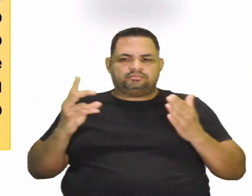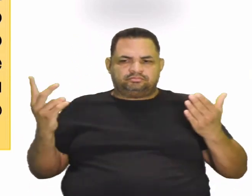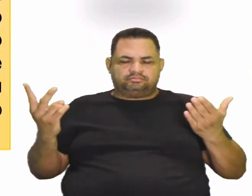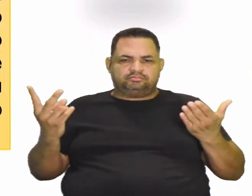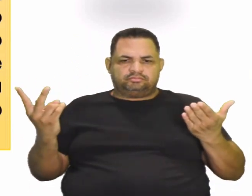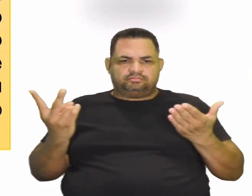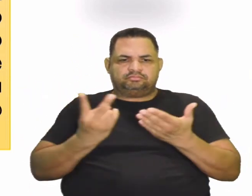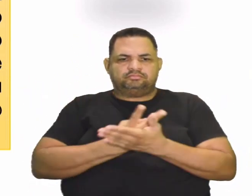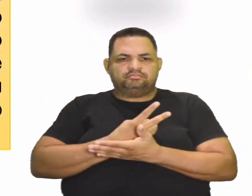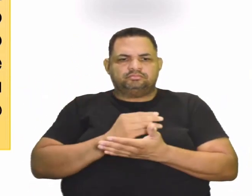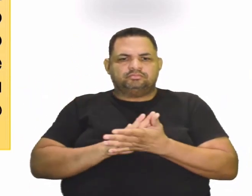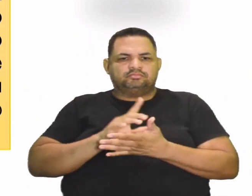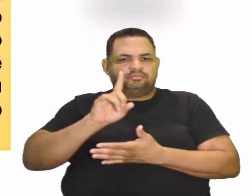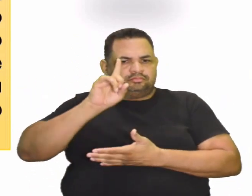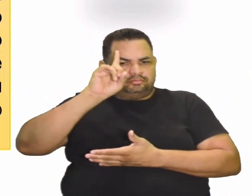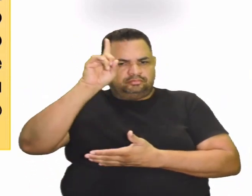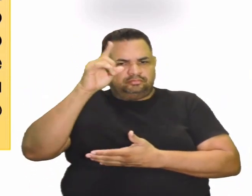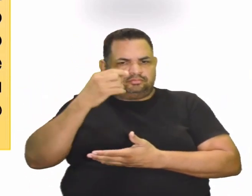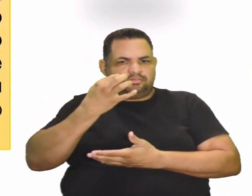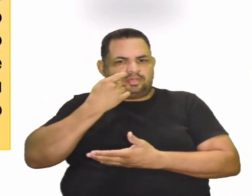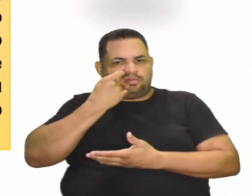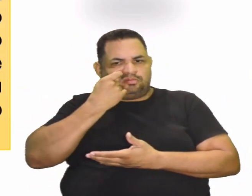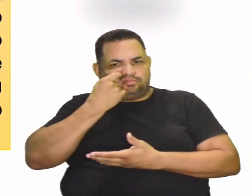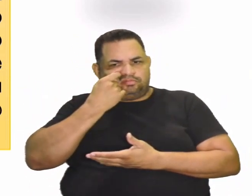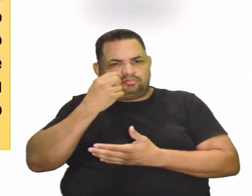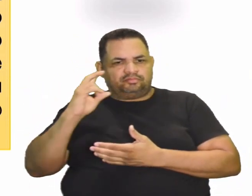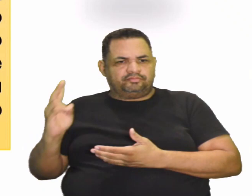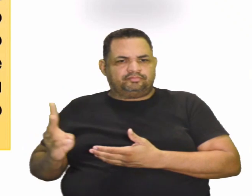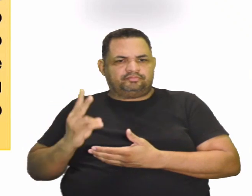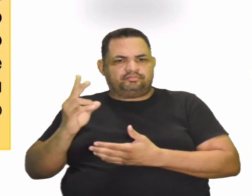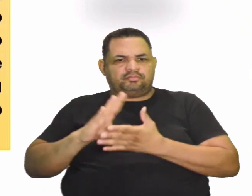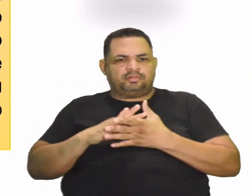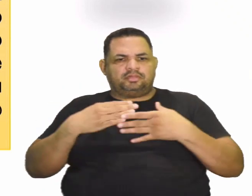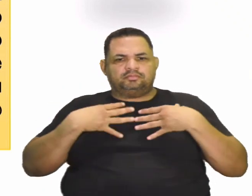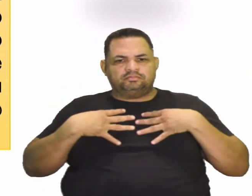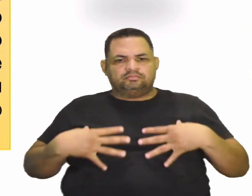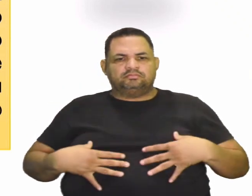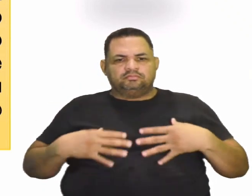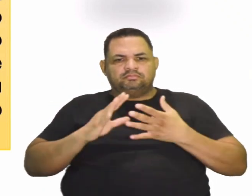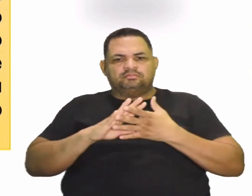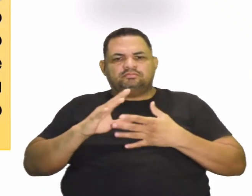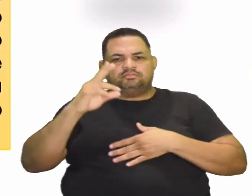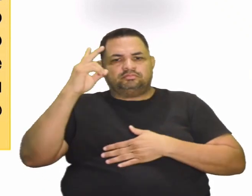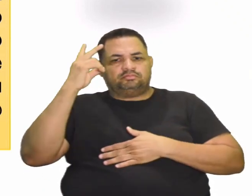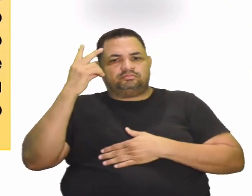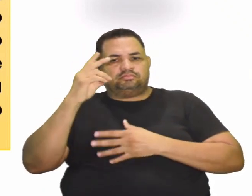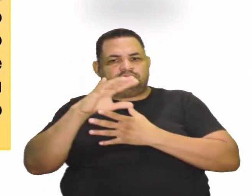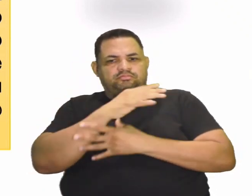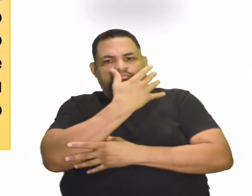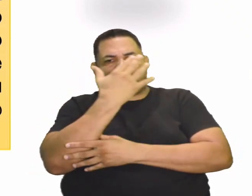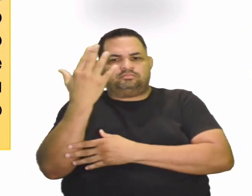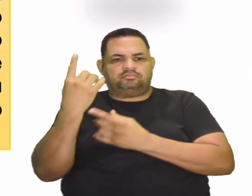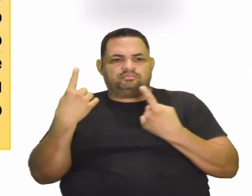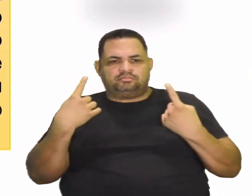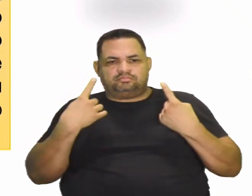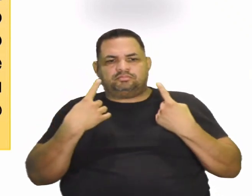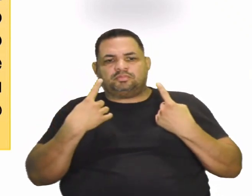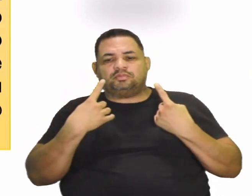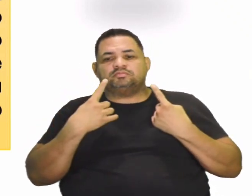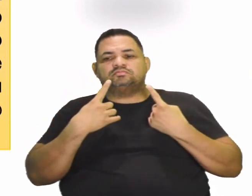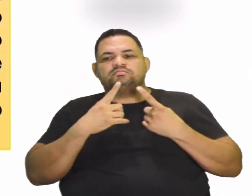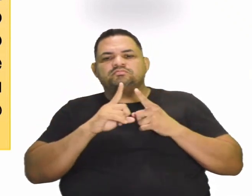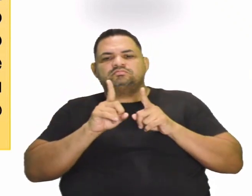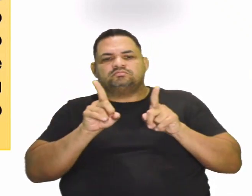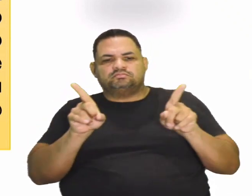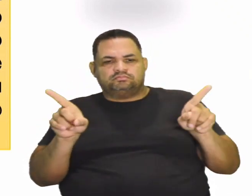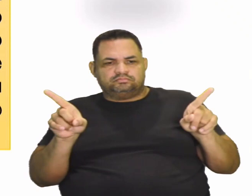Ou seja, o ideal do humanismo, valorização do ser humano, da natureza, em oposição ao divino e